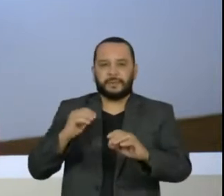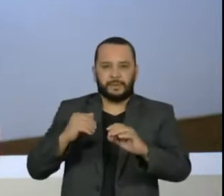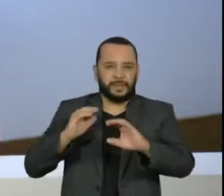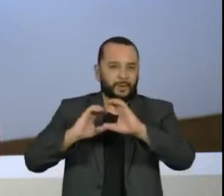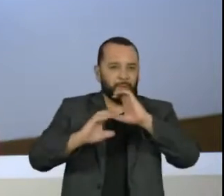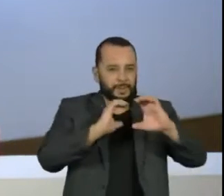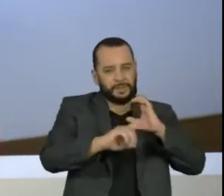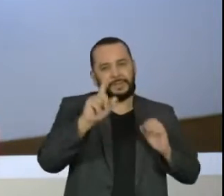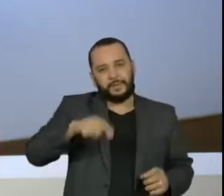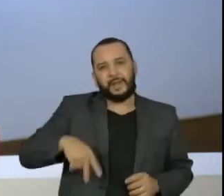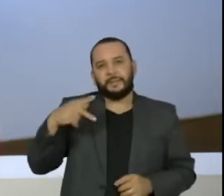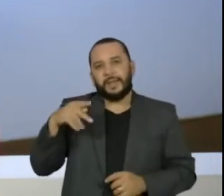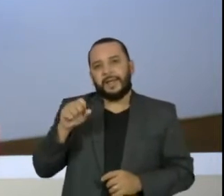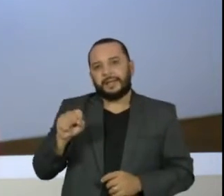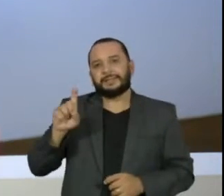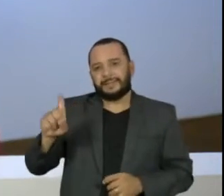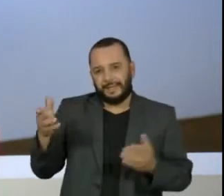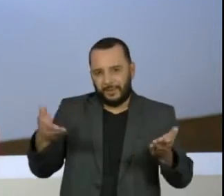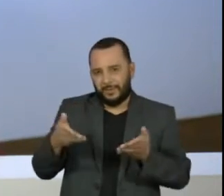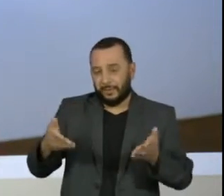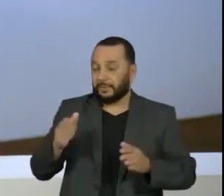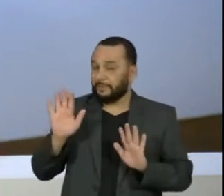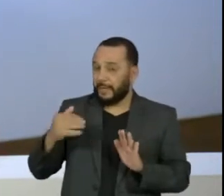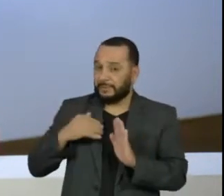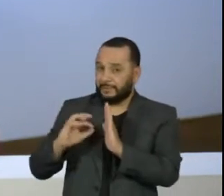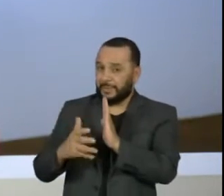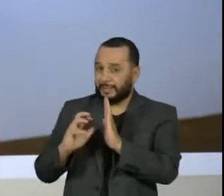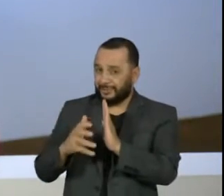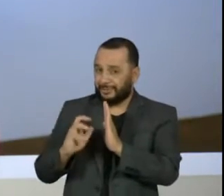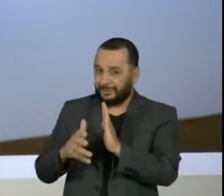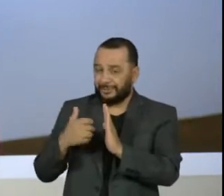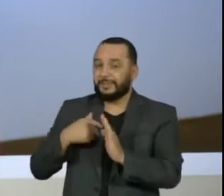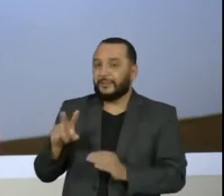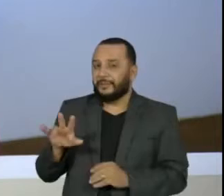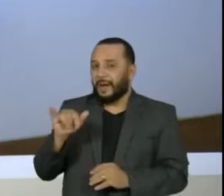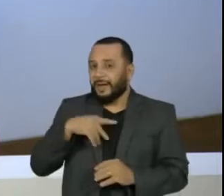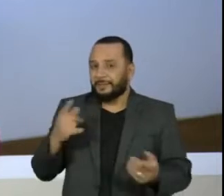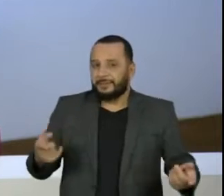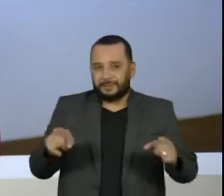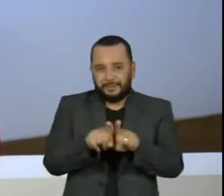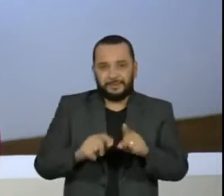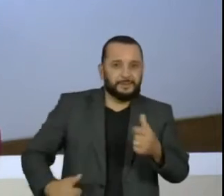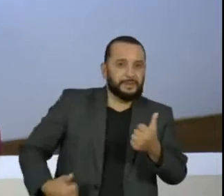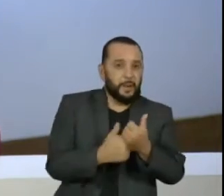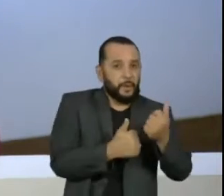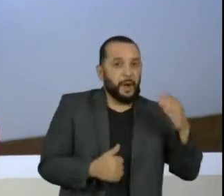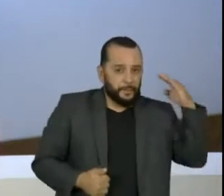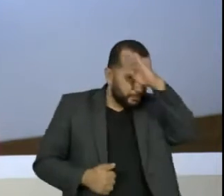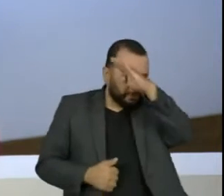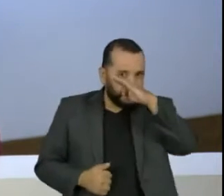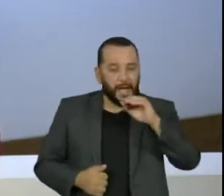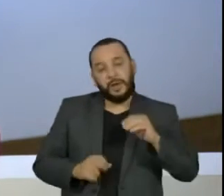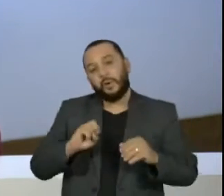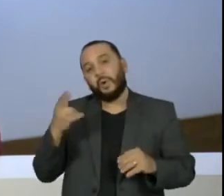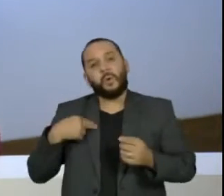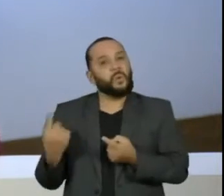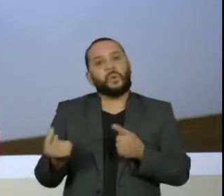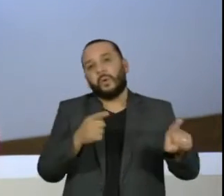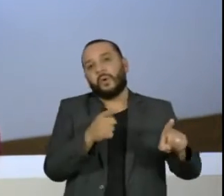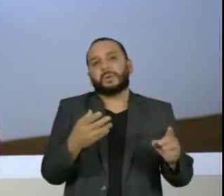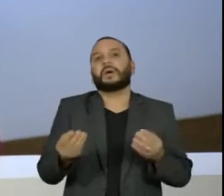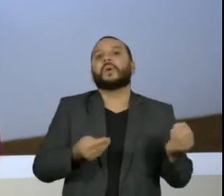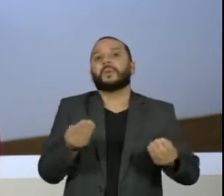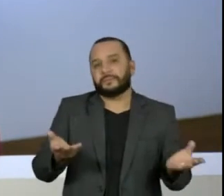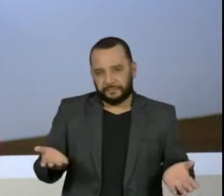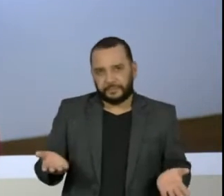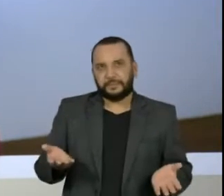senhor acha que o partido, em 2022, não corre o risco de estar com o Bolsonaro ou vai ser oposição? Repetindo um pouco